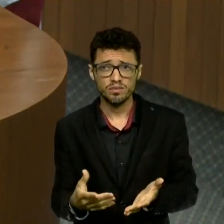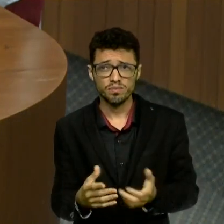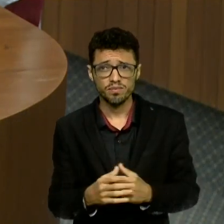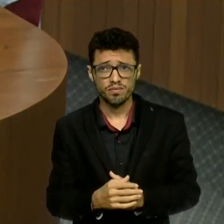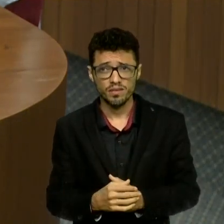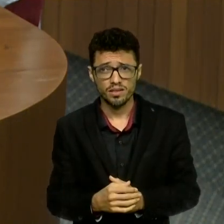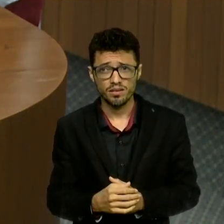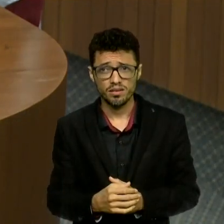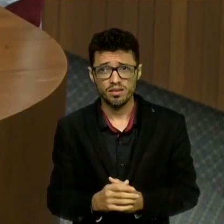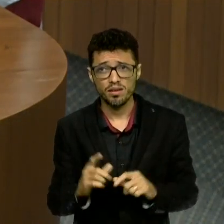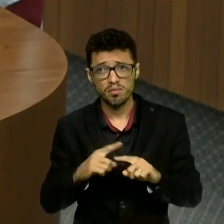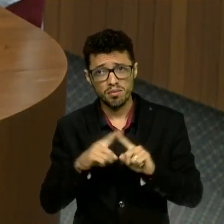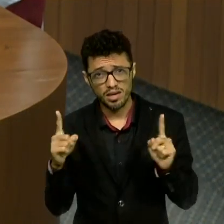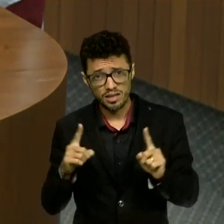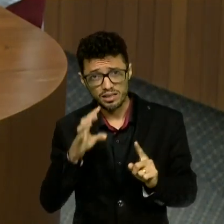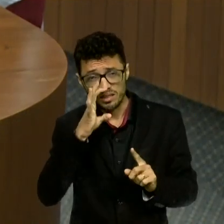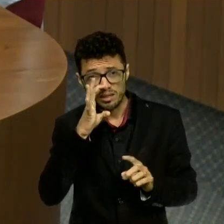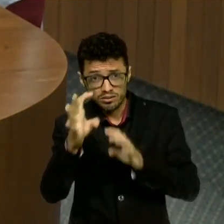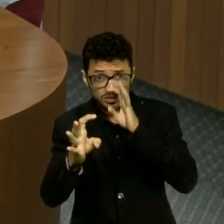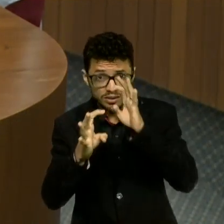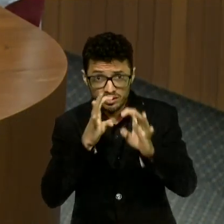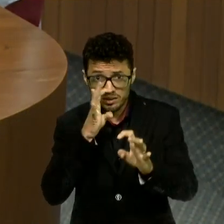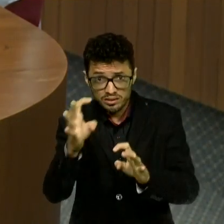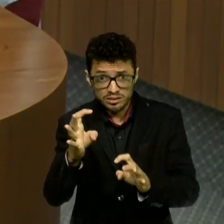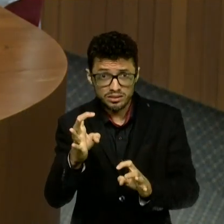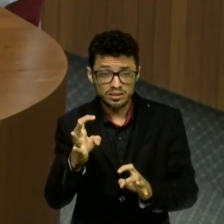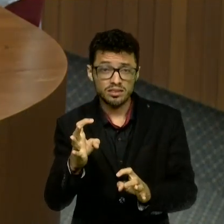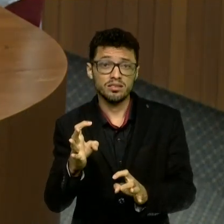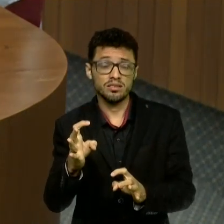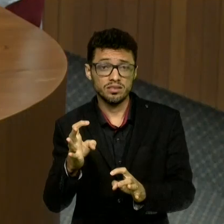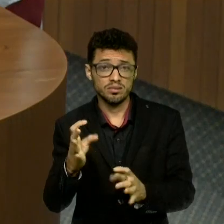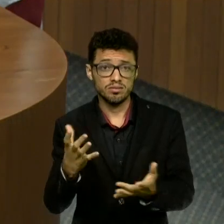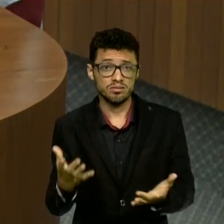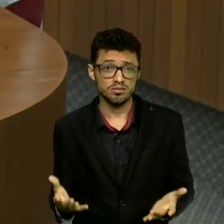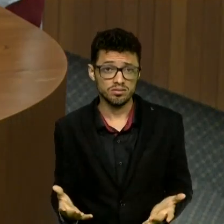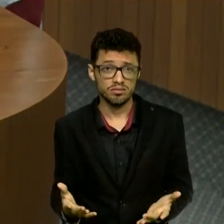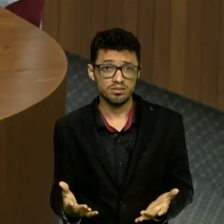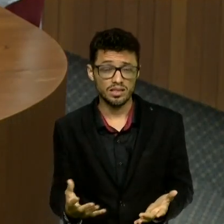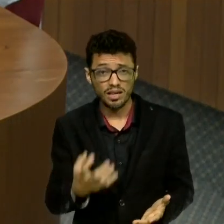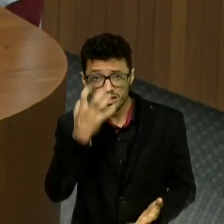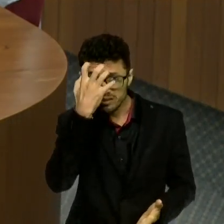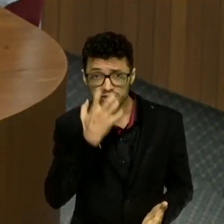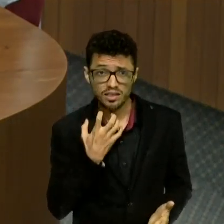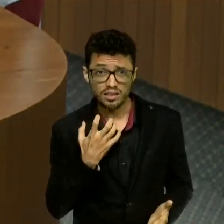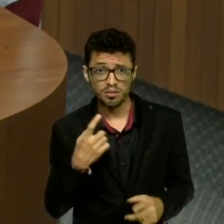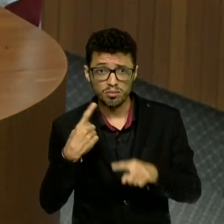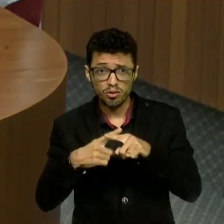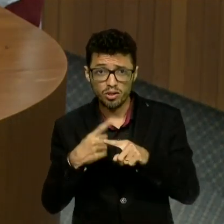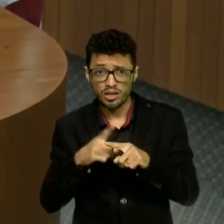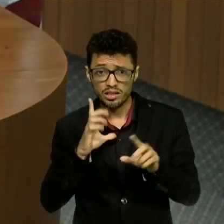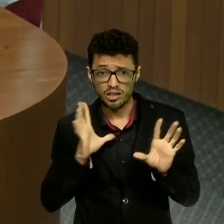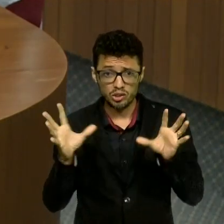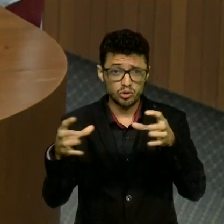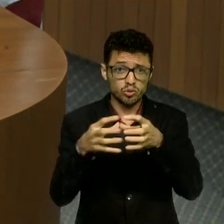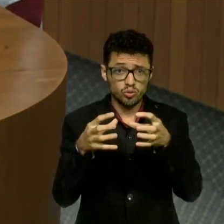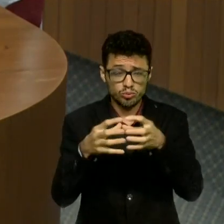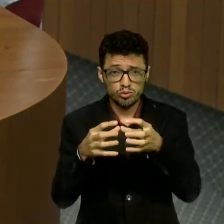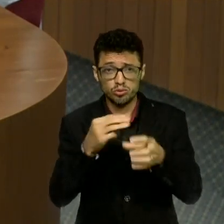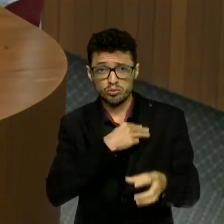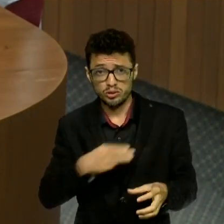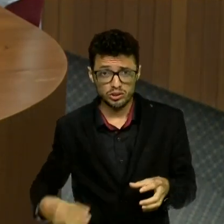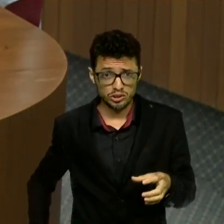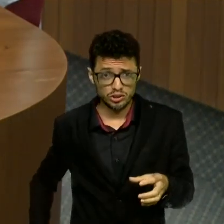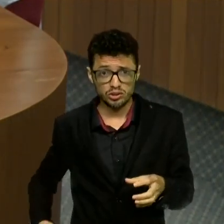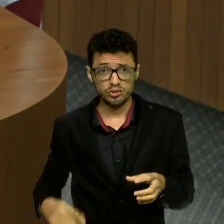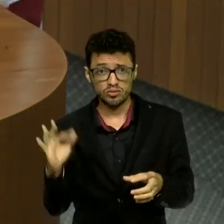a acusação é grave. Ele está dizendo que um conluio arquitetado por um ministro do Supremo Tribunal Federal